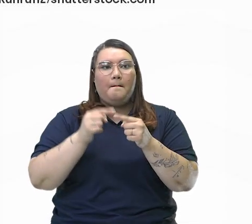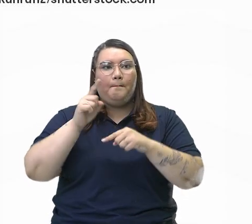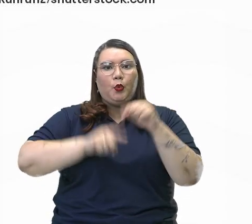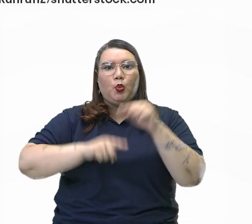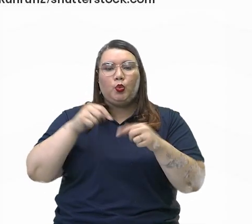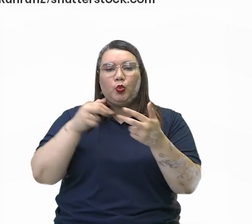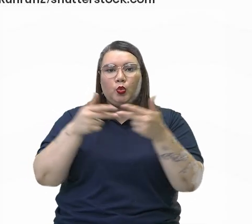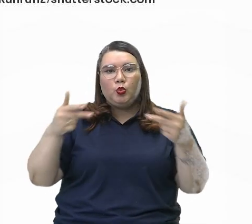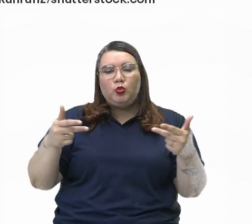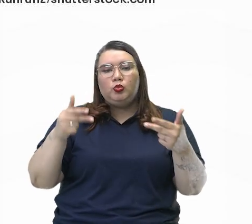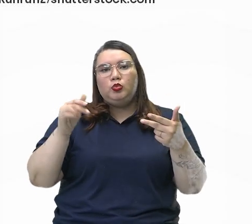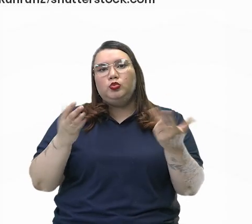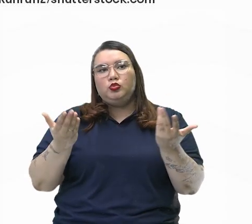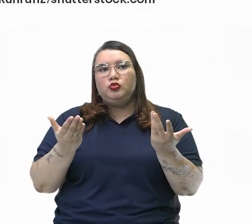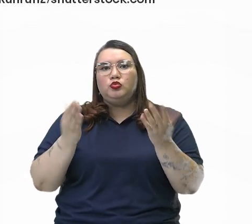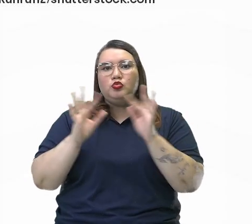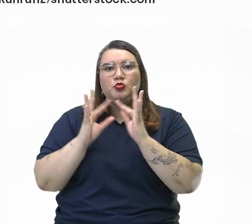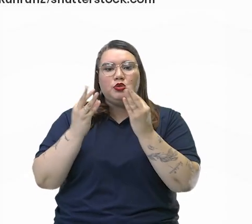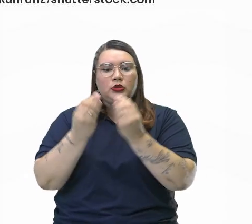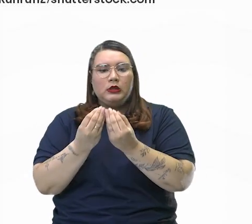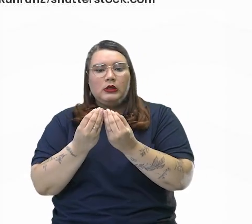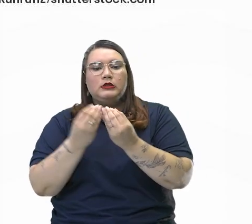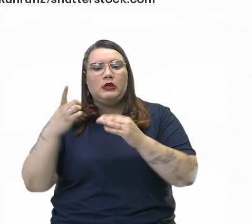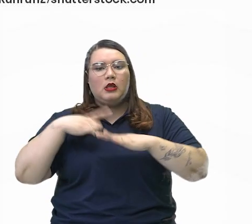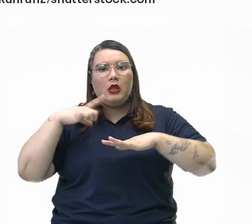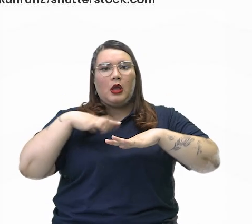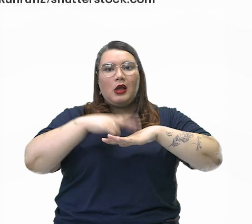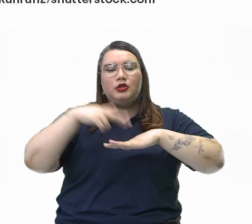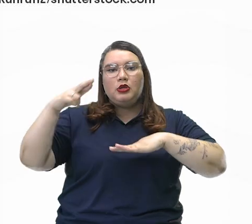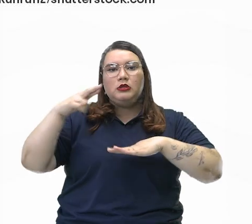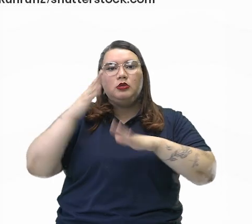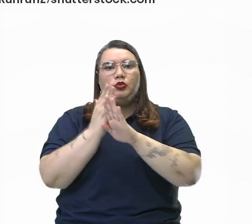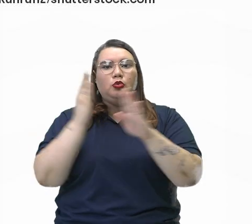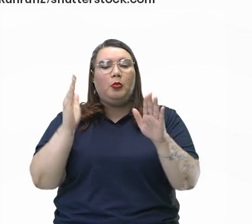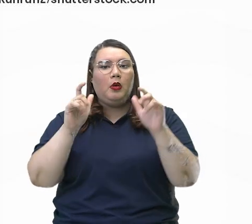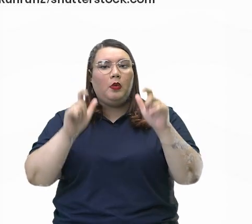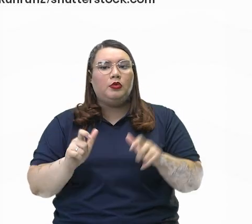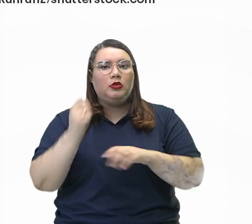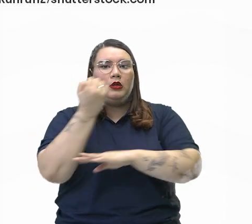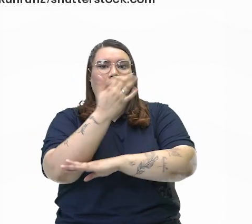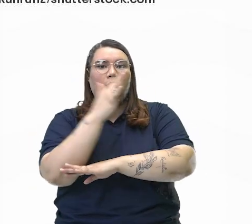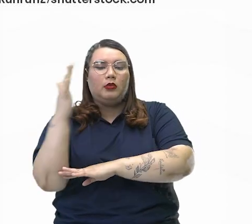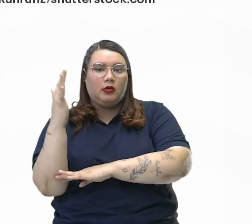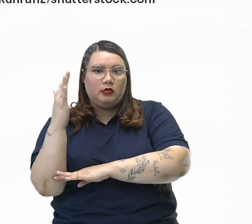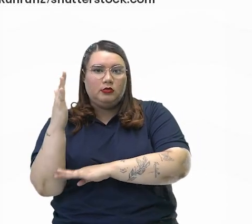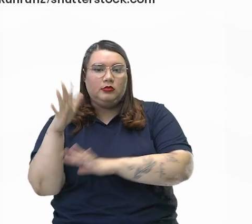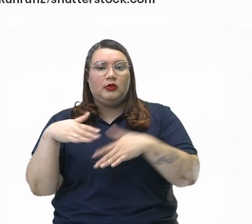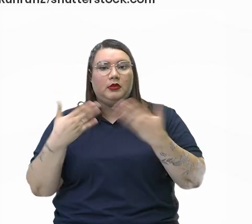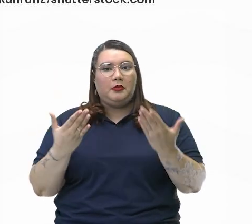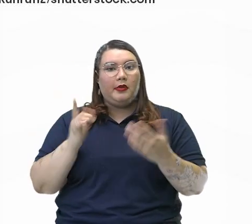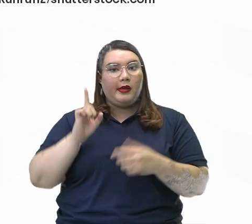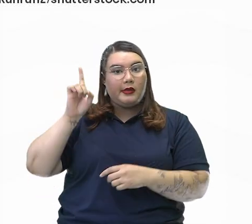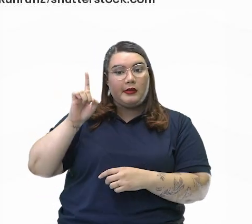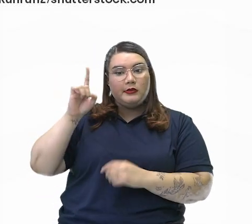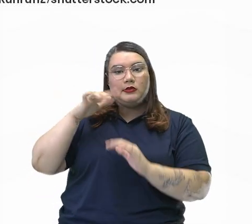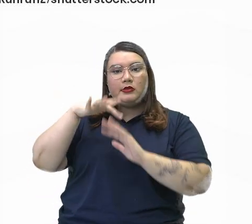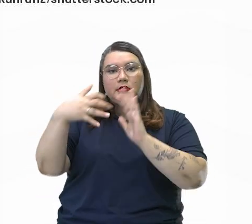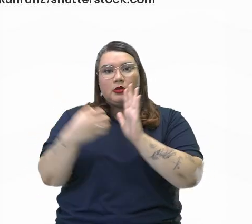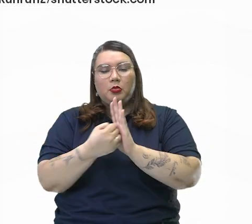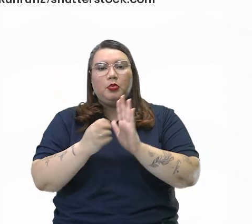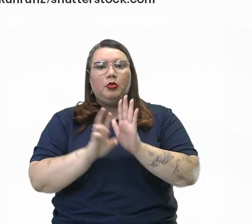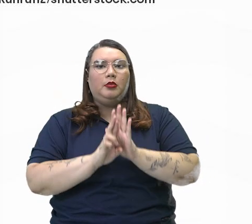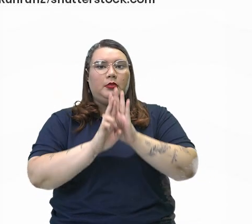elementos radioativos encontrados na natureza. Então, quando você olhar esse símbolo, já sabe que envolve aí